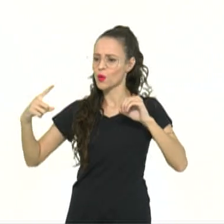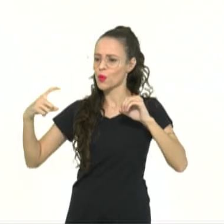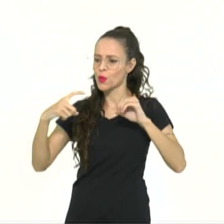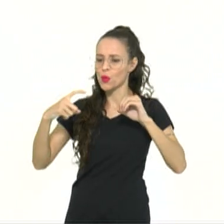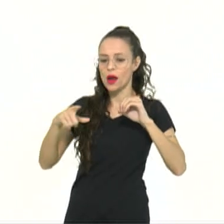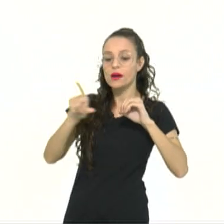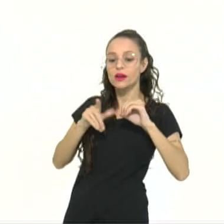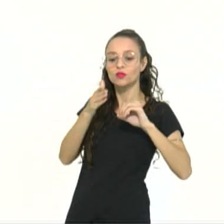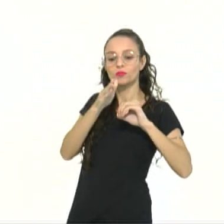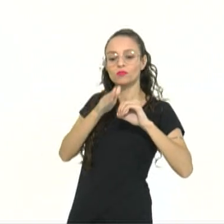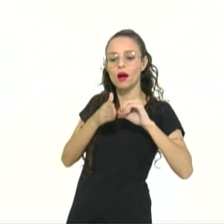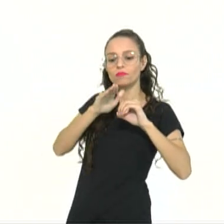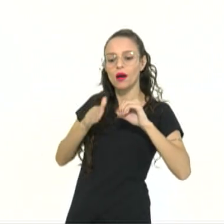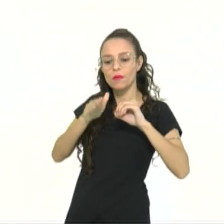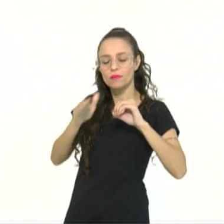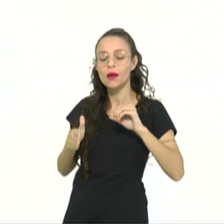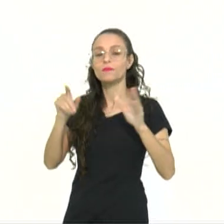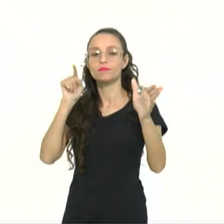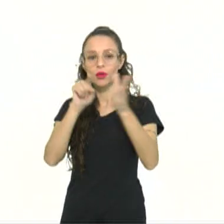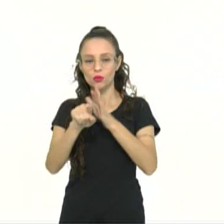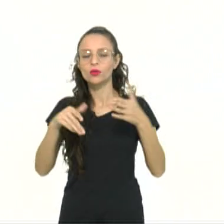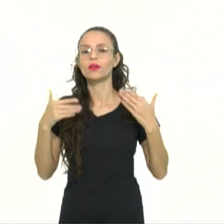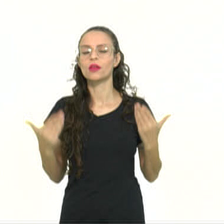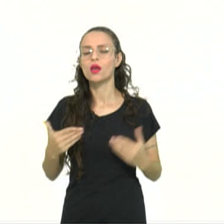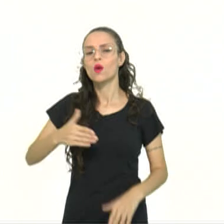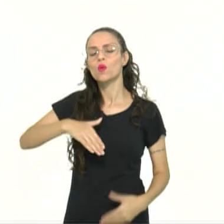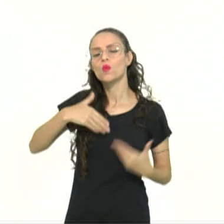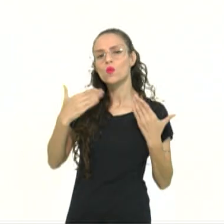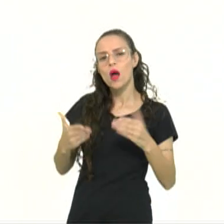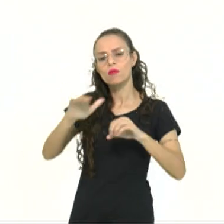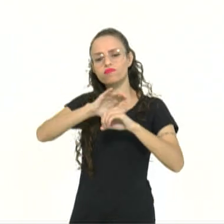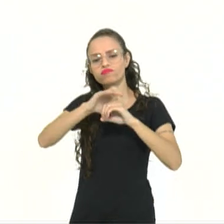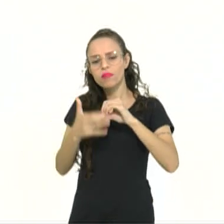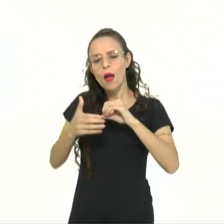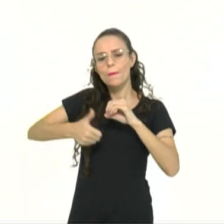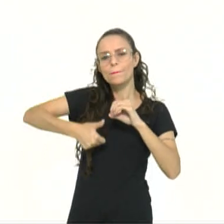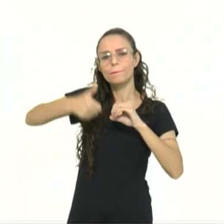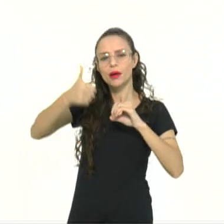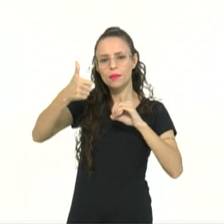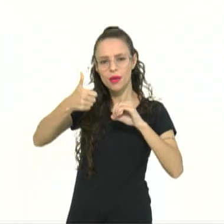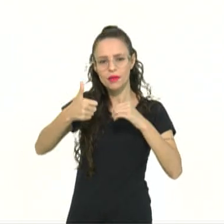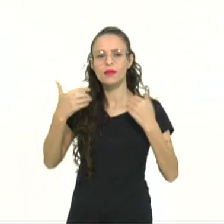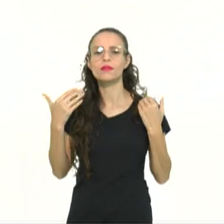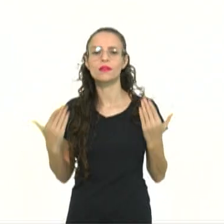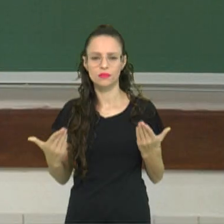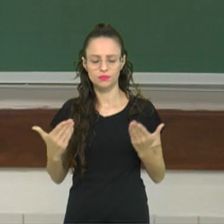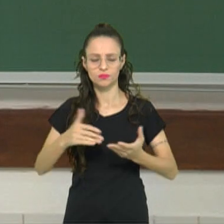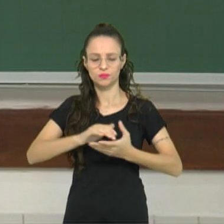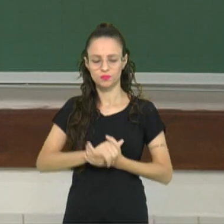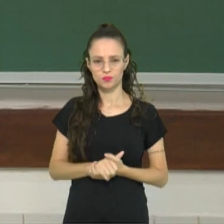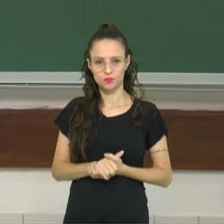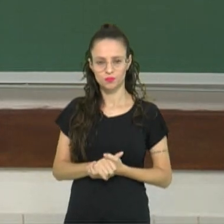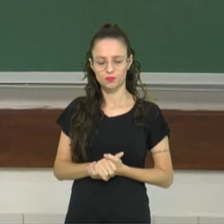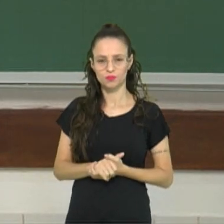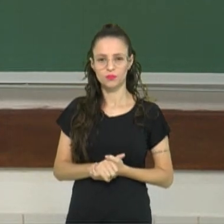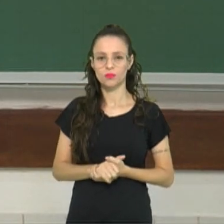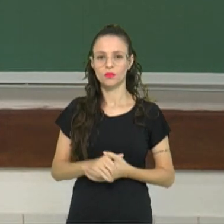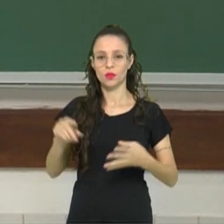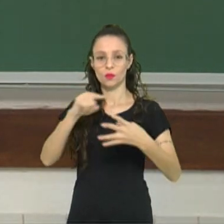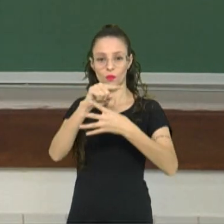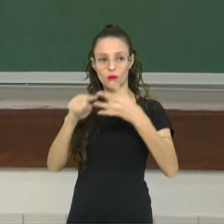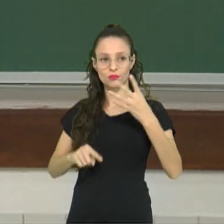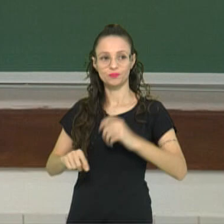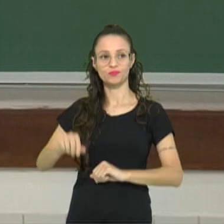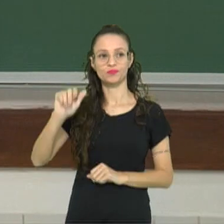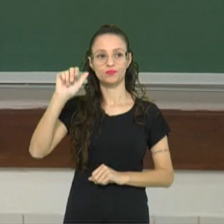no ovócito. Muito bem. A pergunta é, qual é a primeira camada ultrapassada pelos espermatozoides? Então nós temos 4